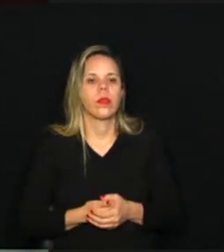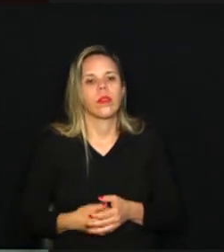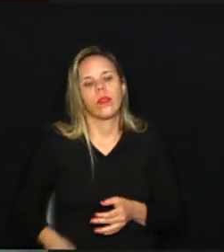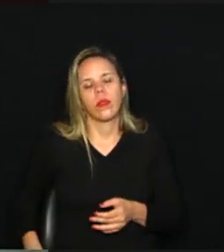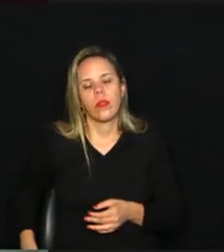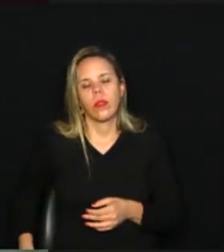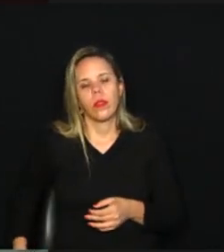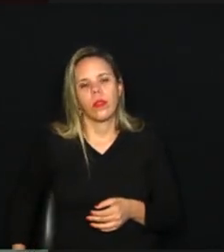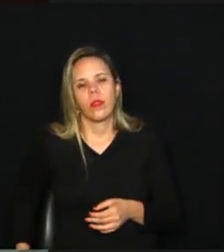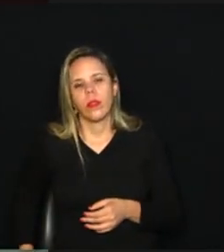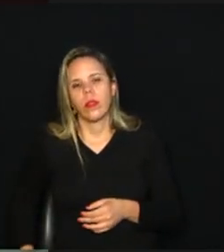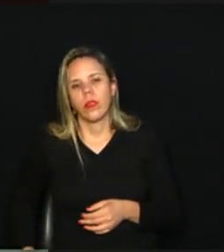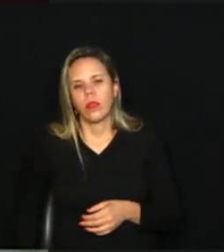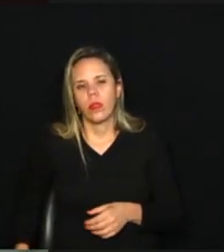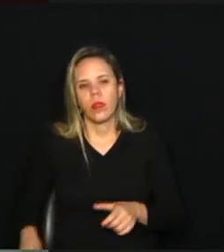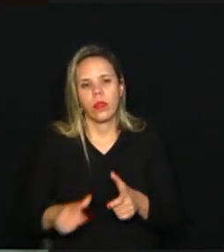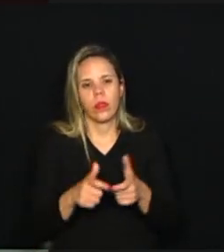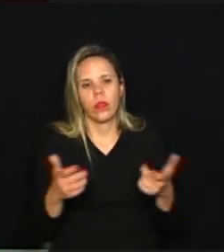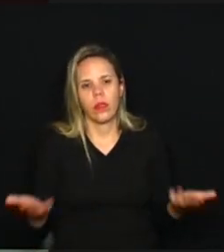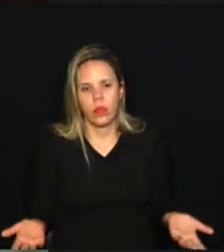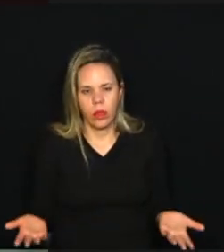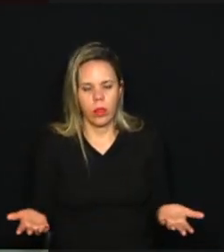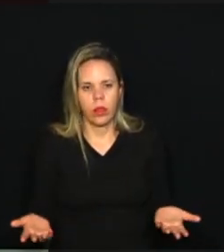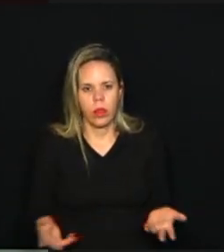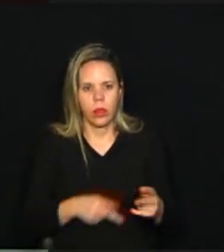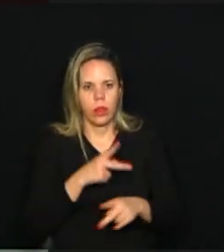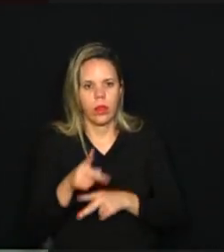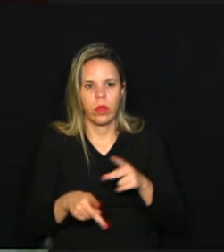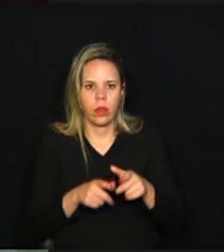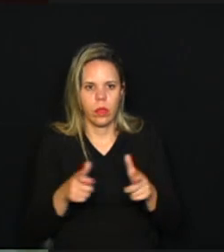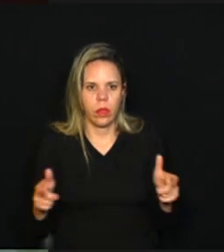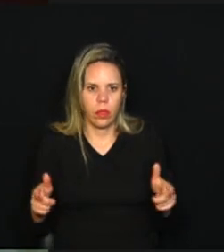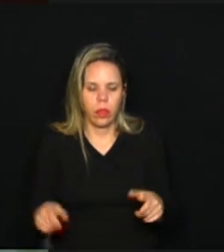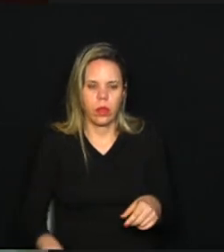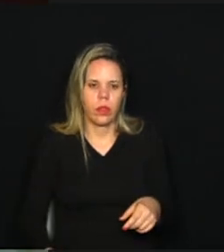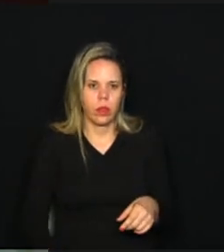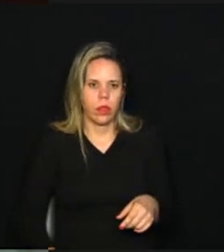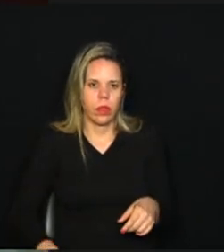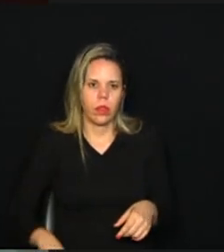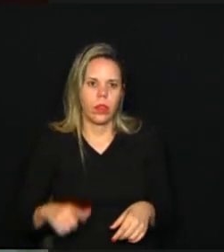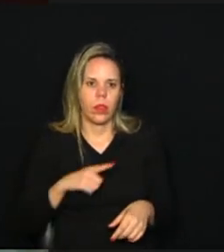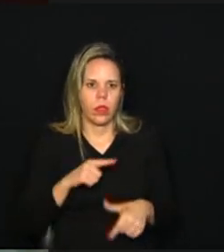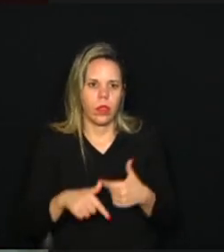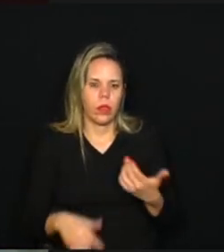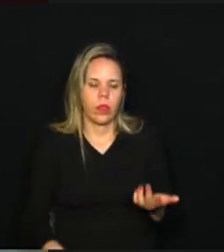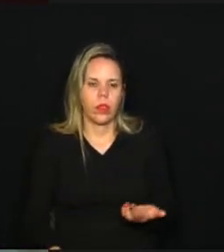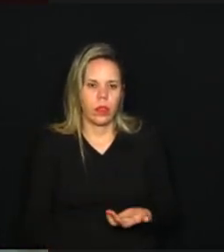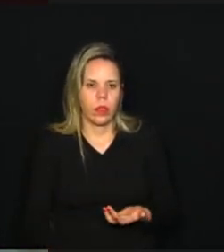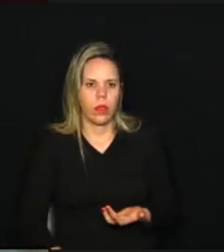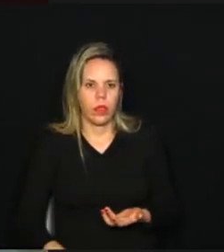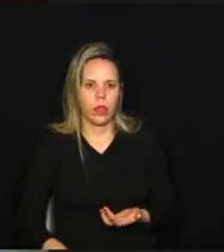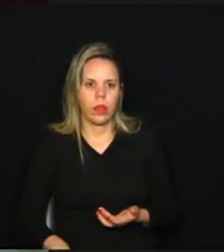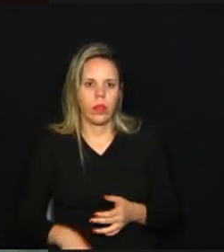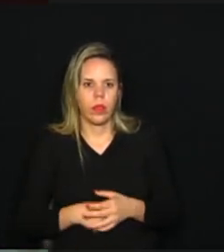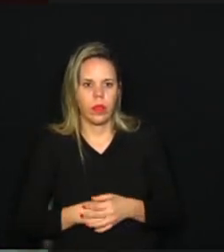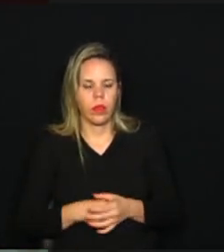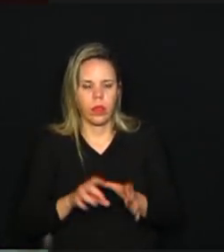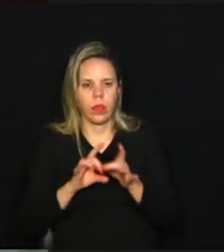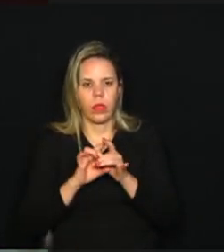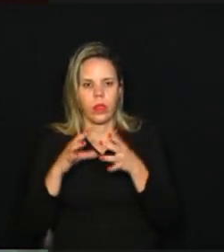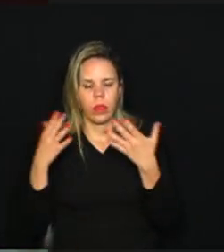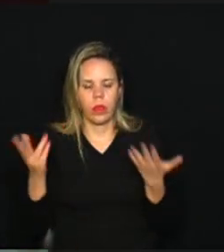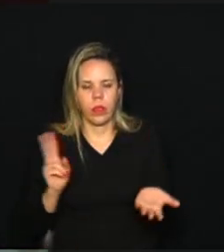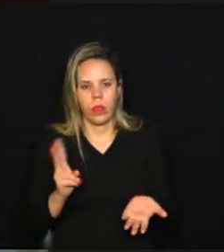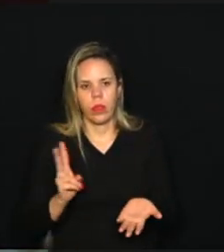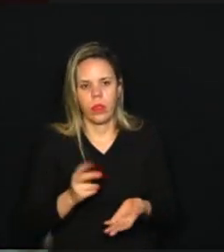com uma positividade muito enorme para a população onde teve todo esse trabalho. Tá? E eu estou à disposição aí sempre